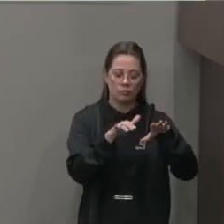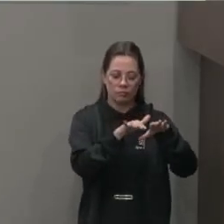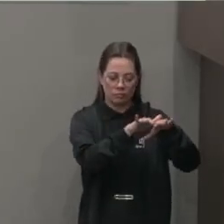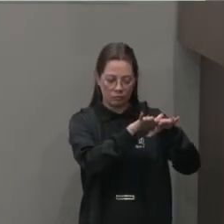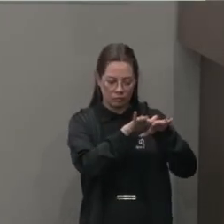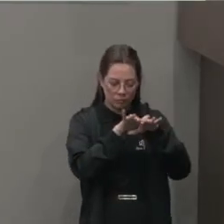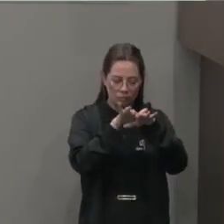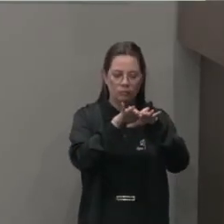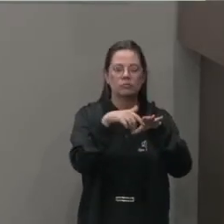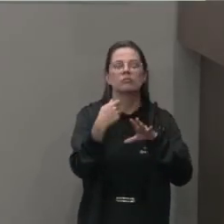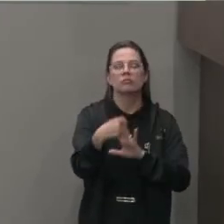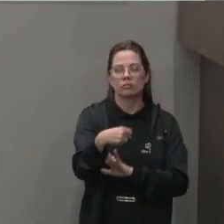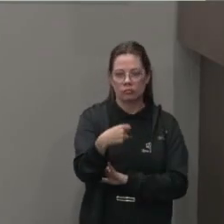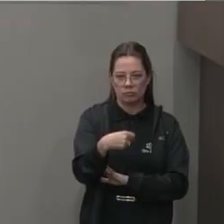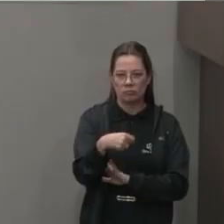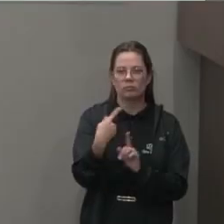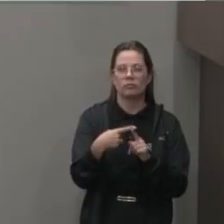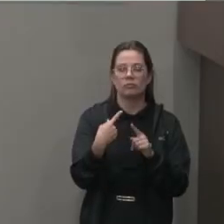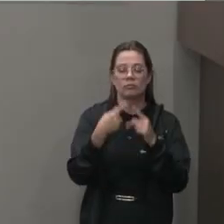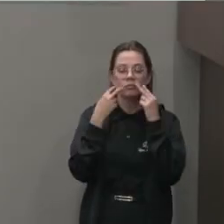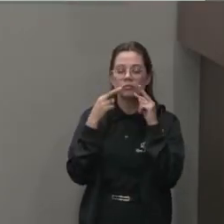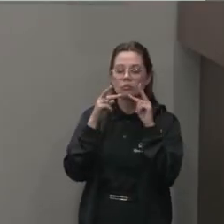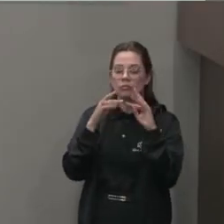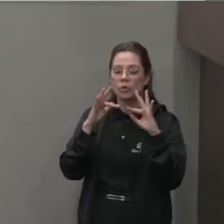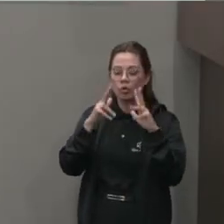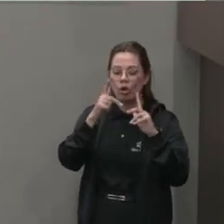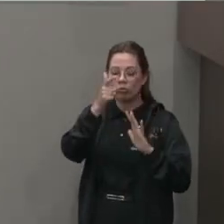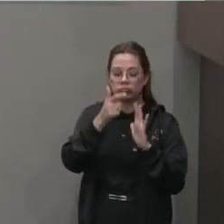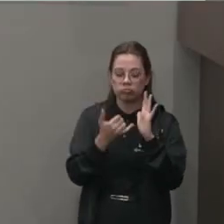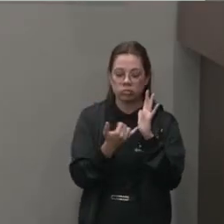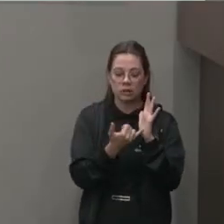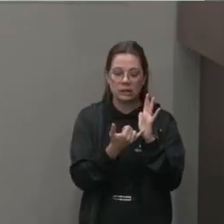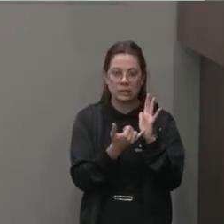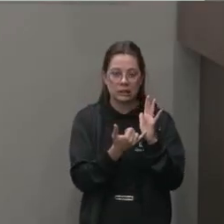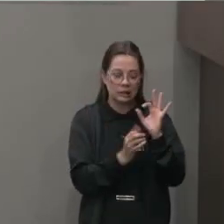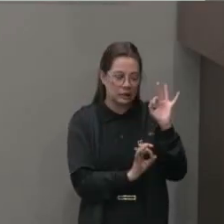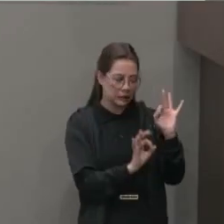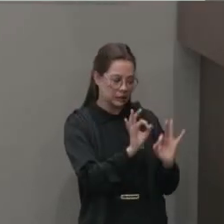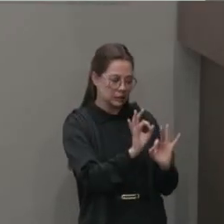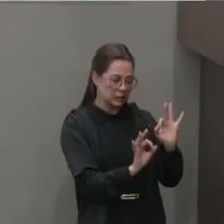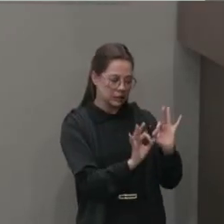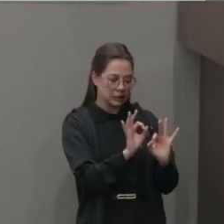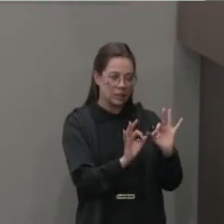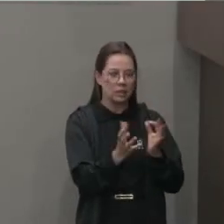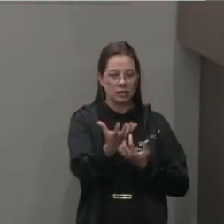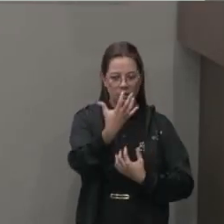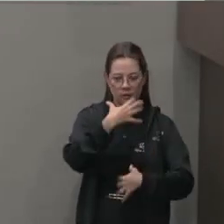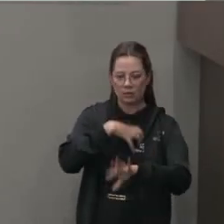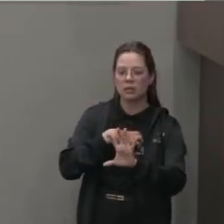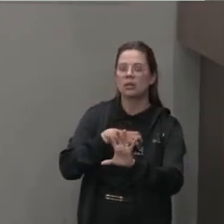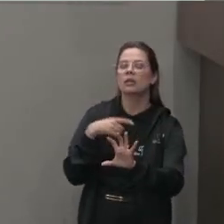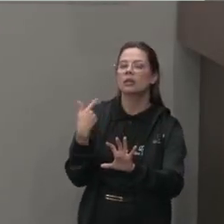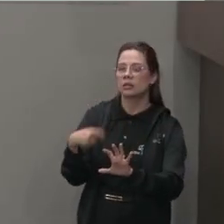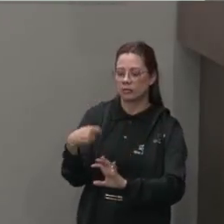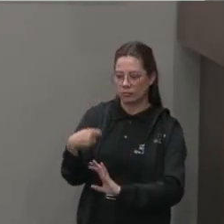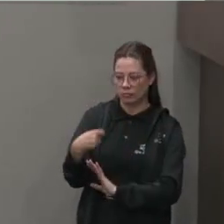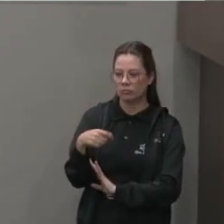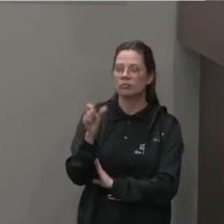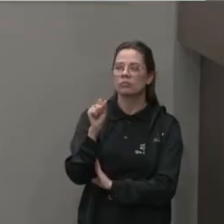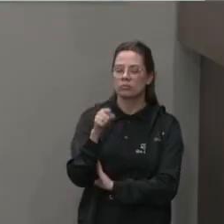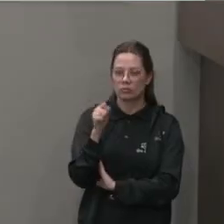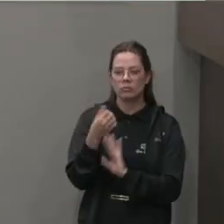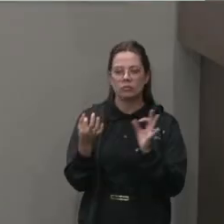necessário um equilíbrio. Porque temos que olhar todos os dados, todos os lados, temos que ter empatia. É bom, é benéfico,